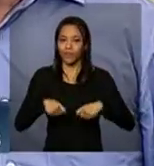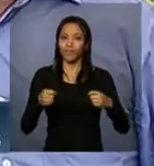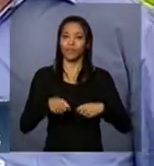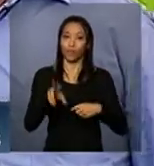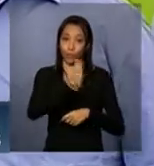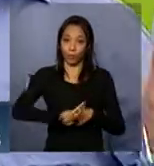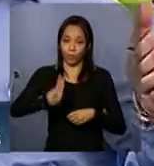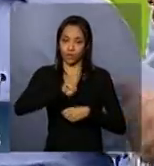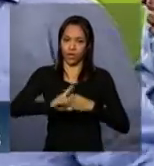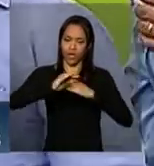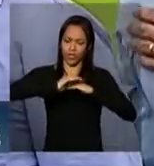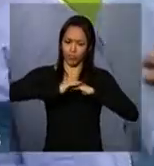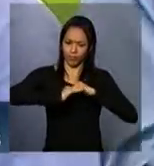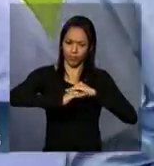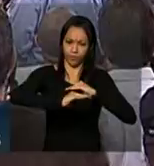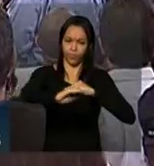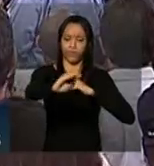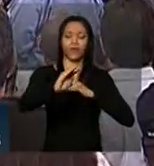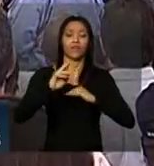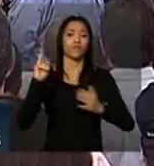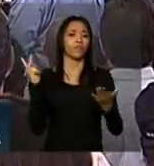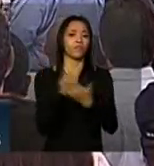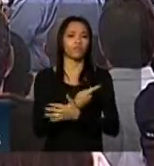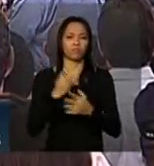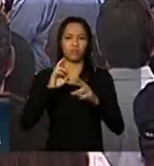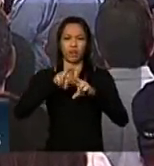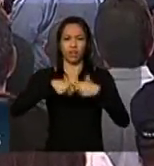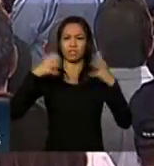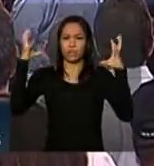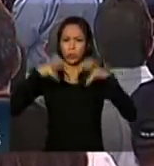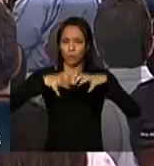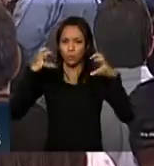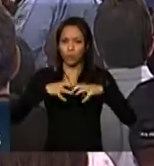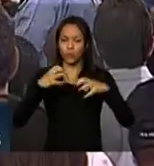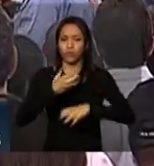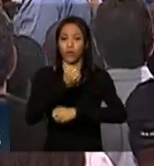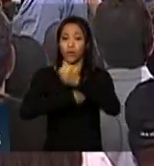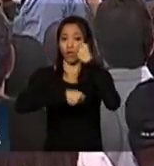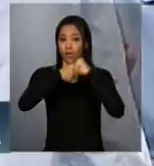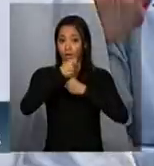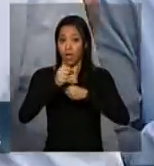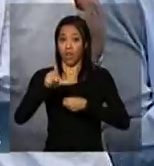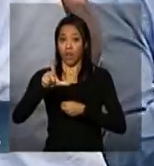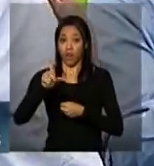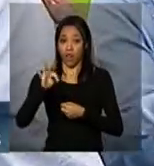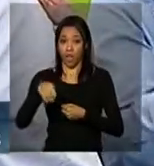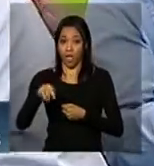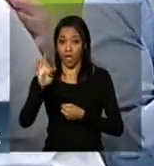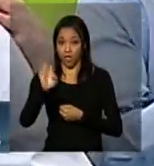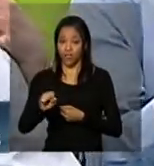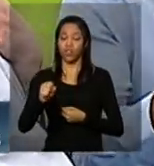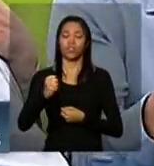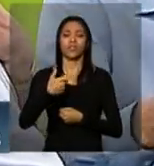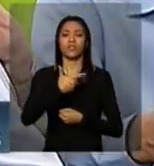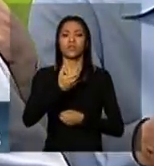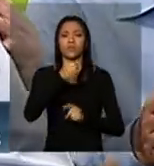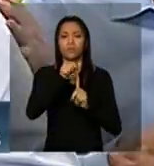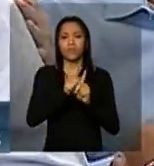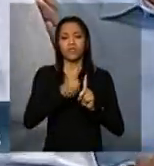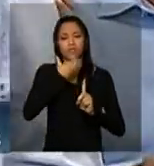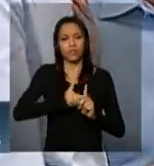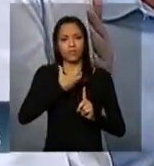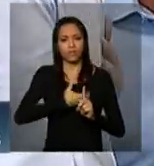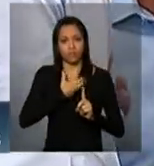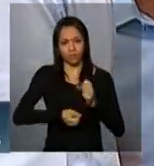manutenção das estradas que foram danificadas com as chuvas ocorridas no leste de Minas Gerais em dezembro do ano